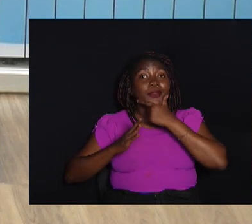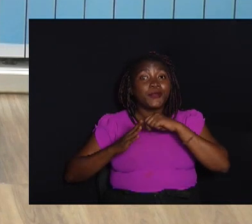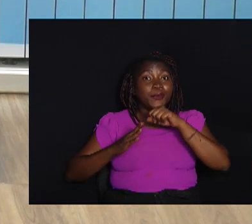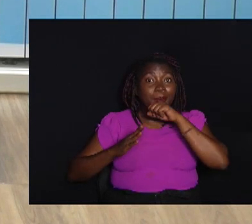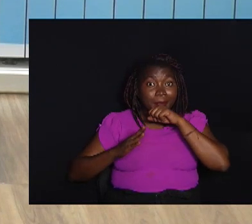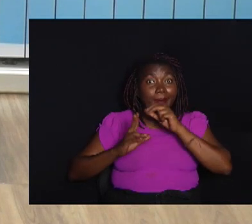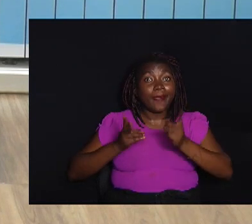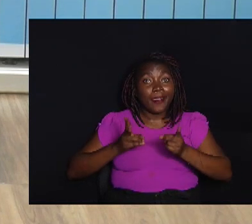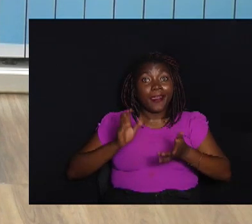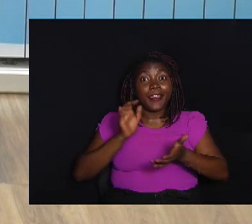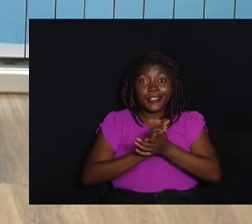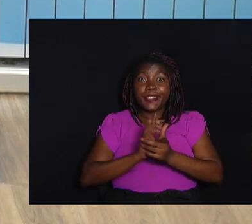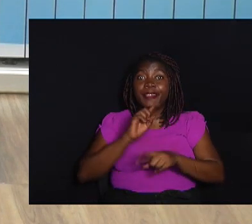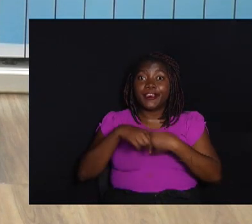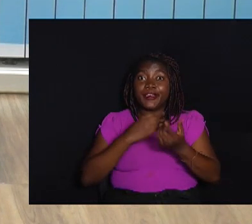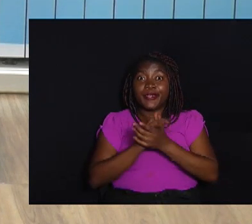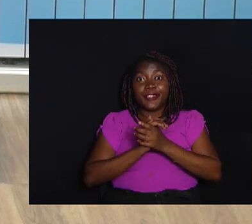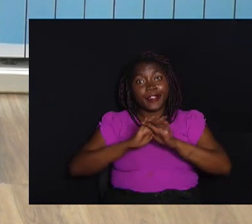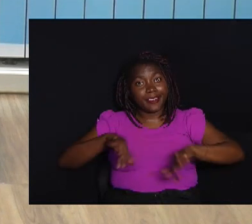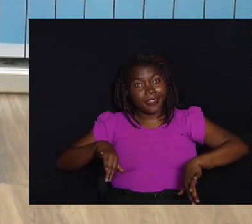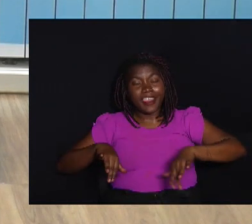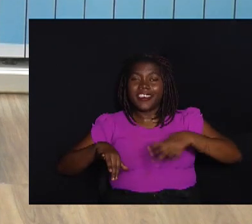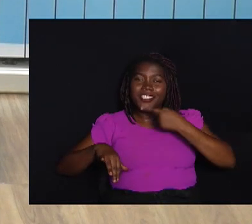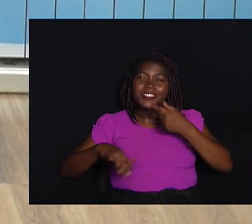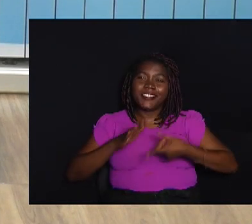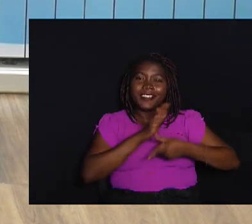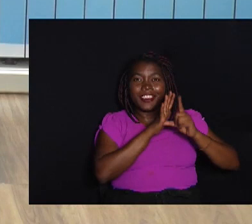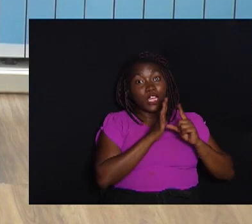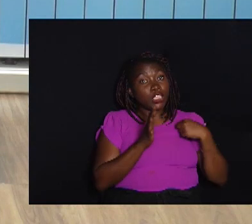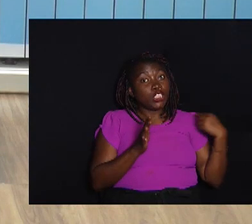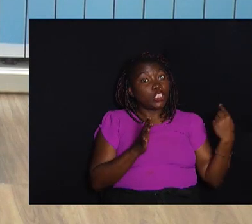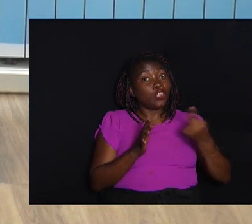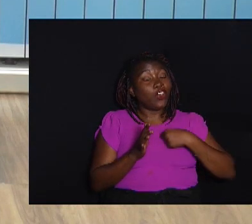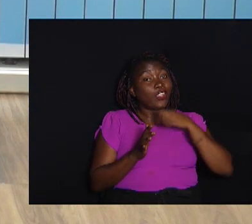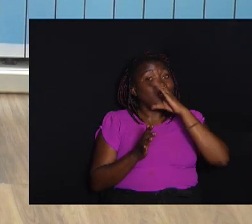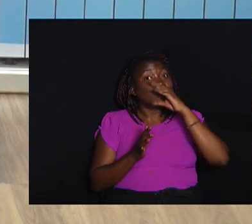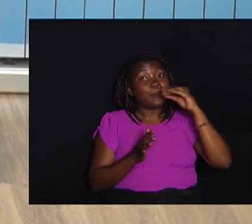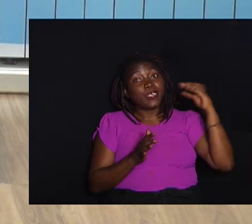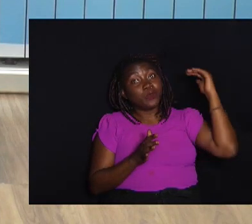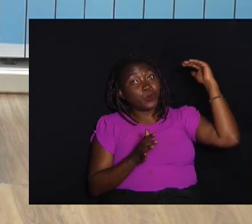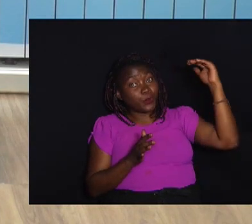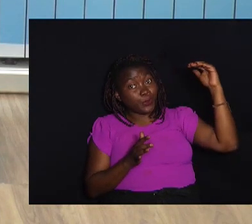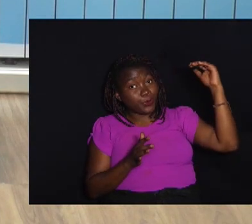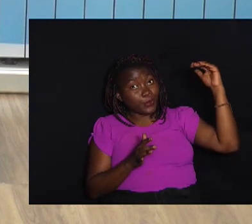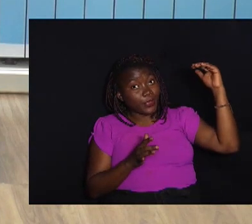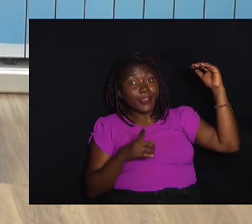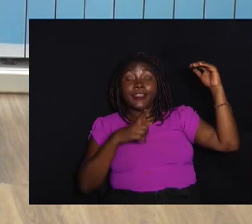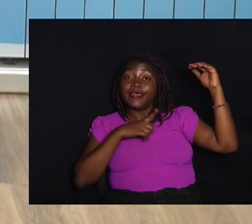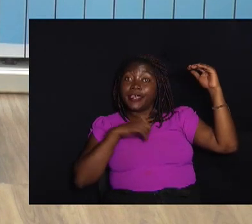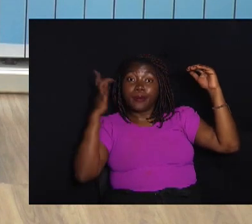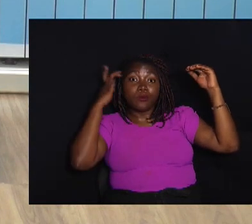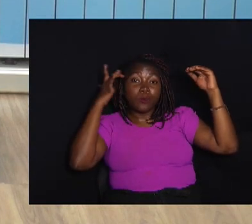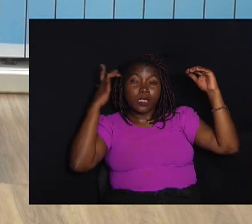aí depois com pais separados. Como eu disse anteriormente, nós, né, que somos adultos, a gente tem aí o discernimento de